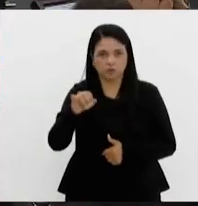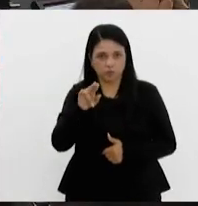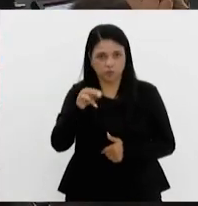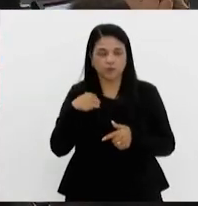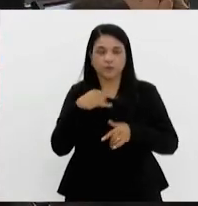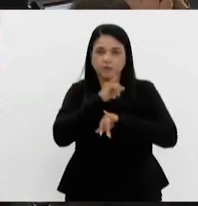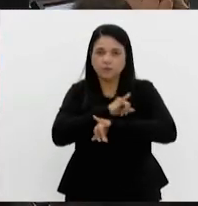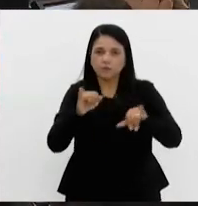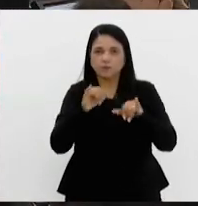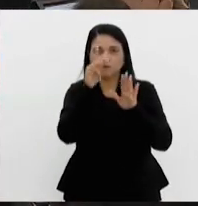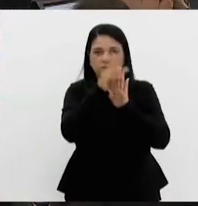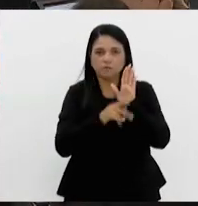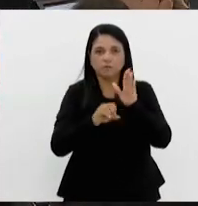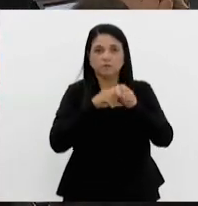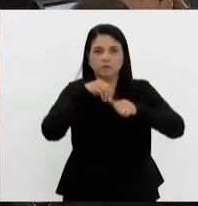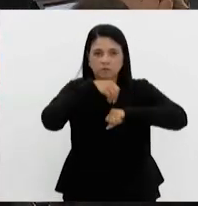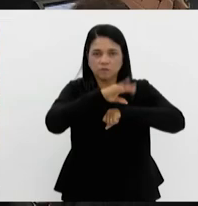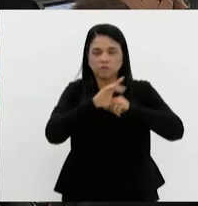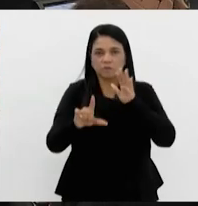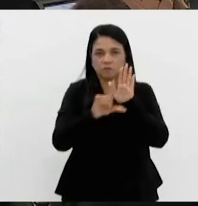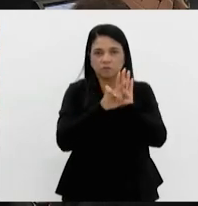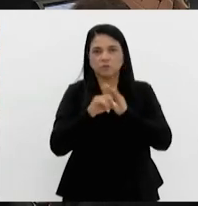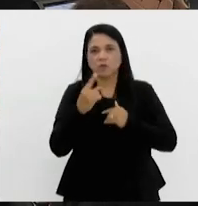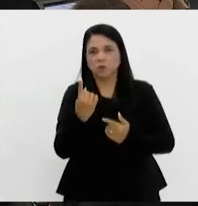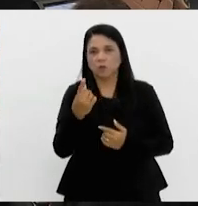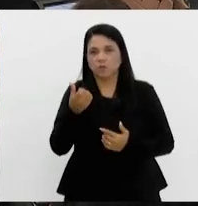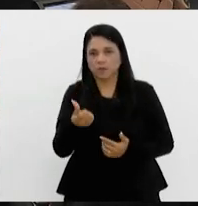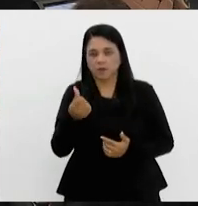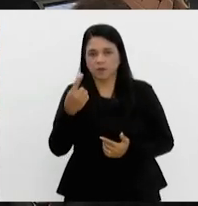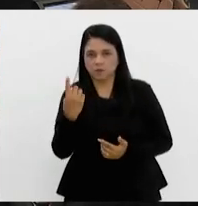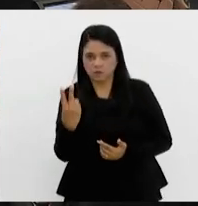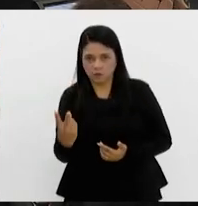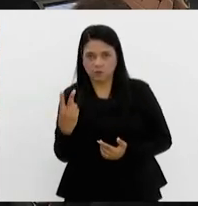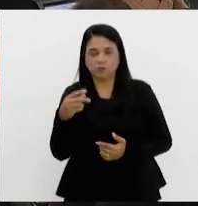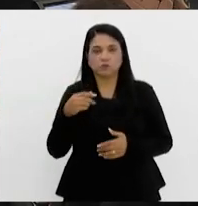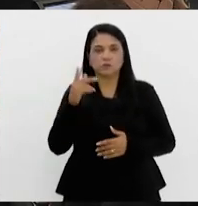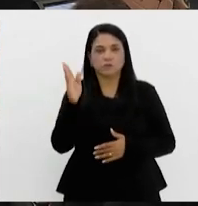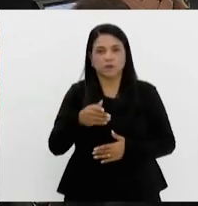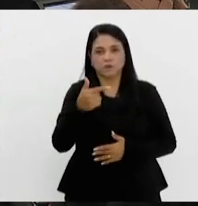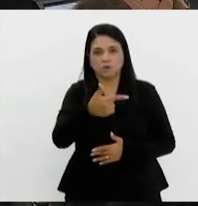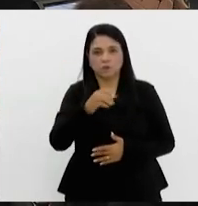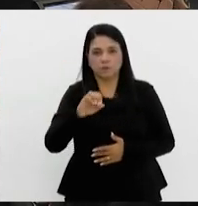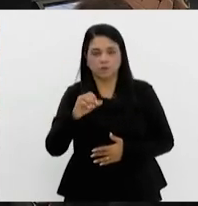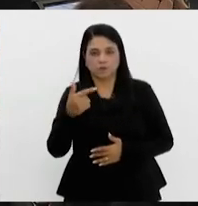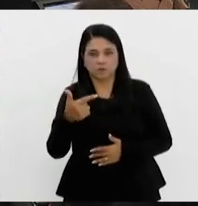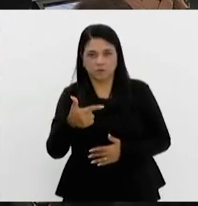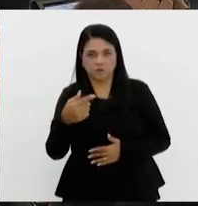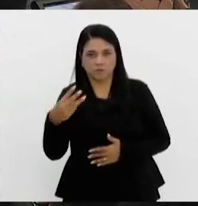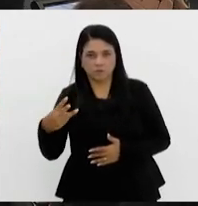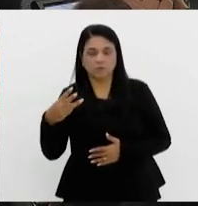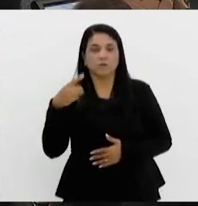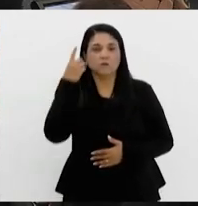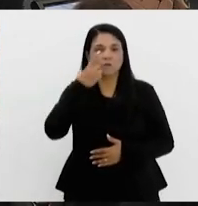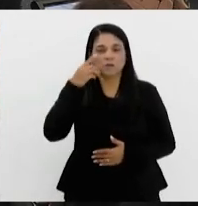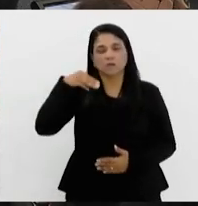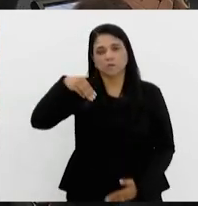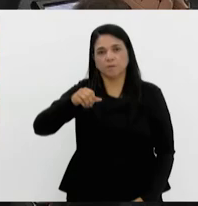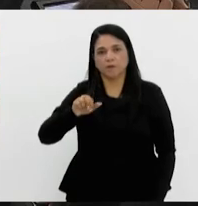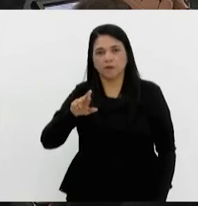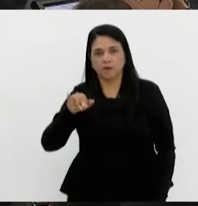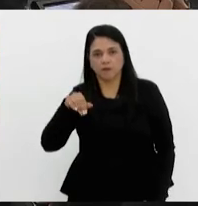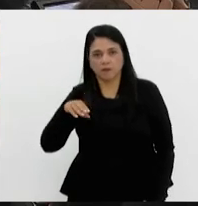Anuncio. Indicação legislativa número 162, de 23, de autoria da deputada Marina do